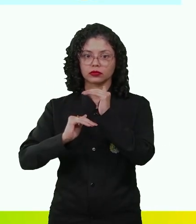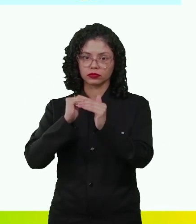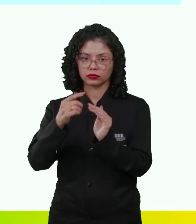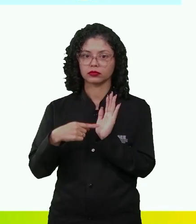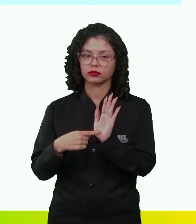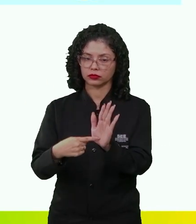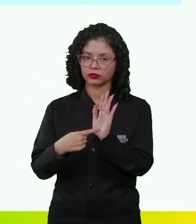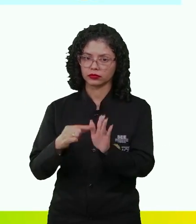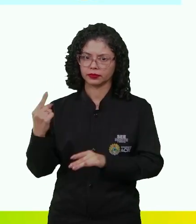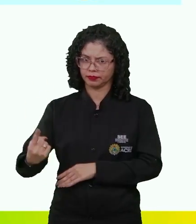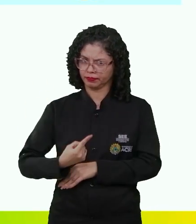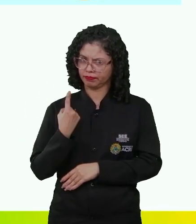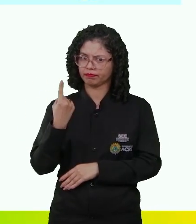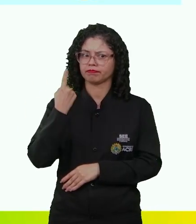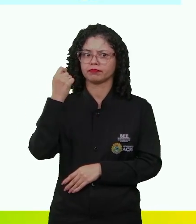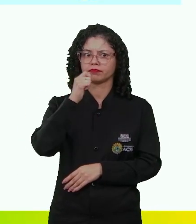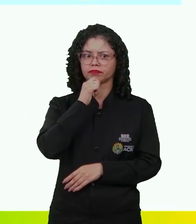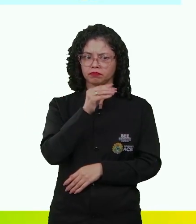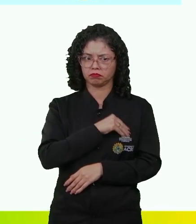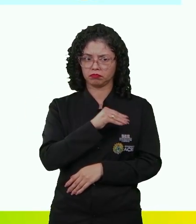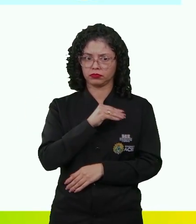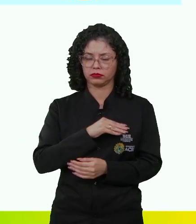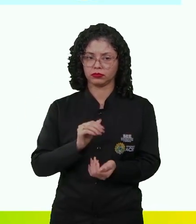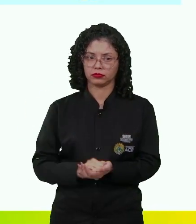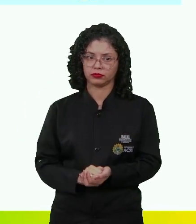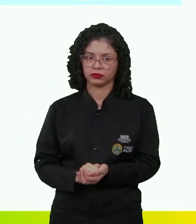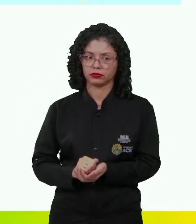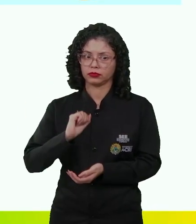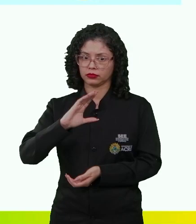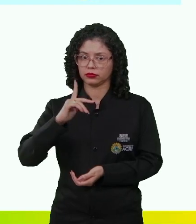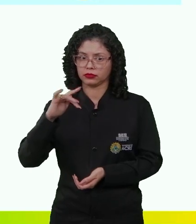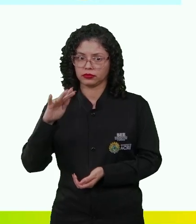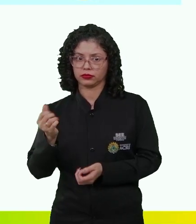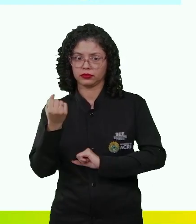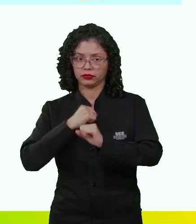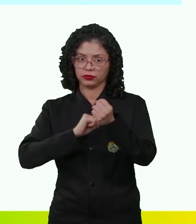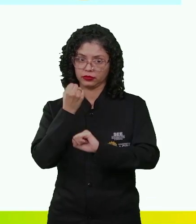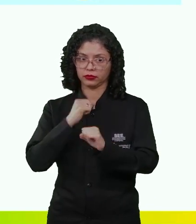países subdesenvolvidos apresentam alta renda per capita